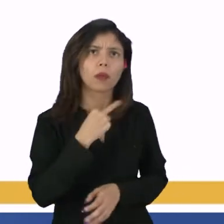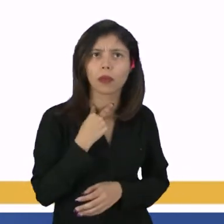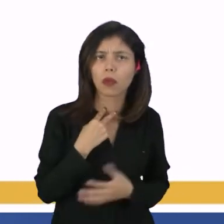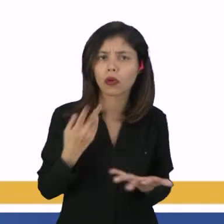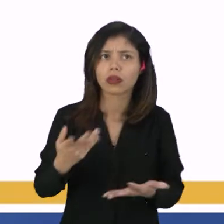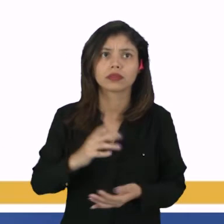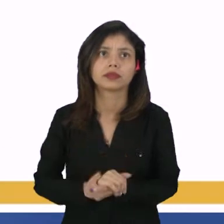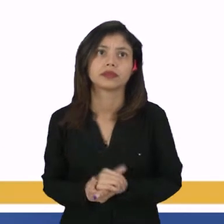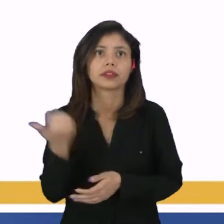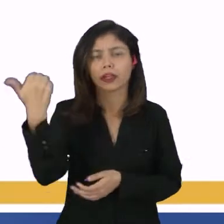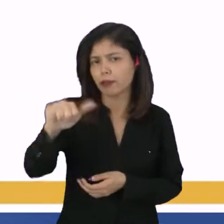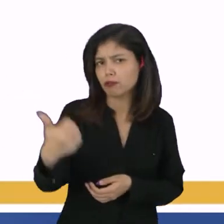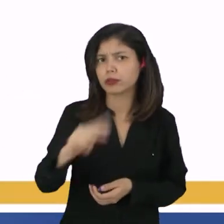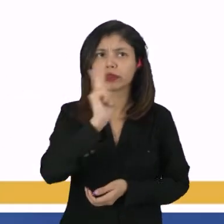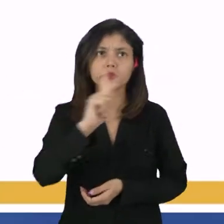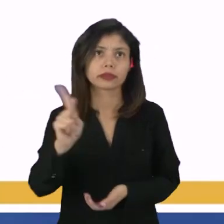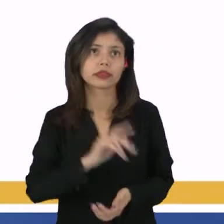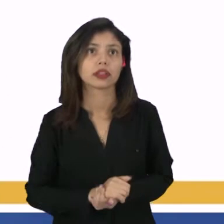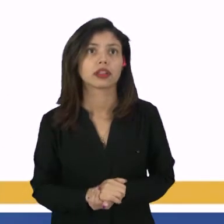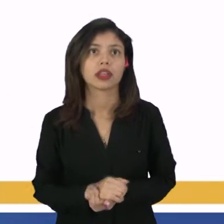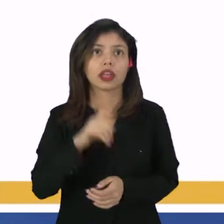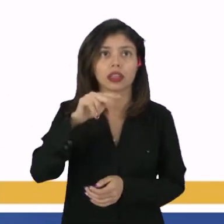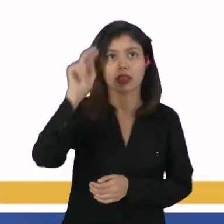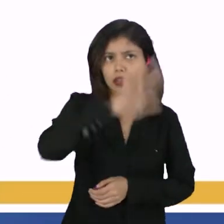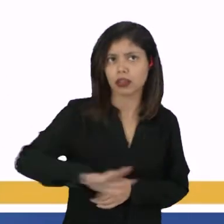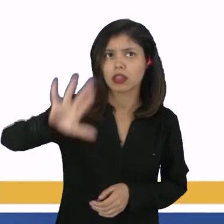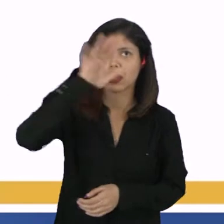professora. Naturalizar o racismo é